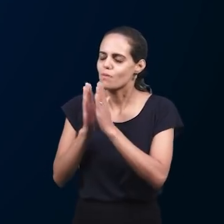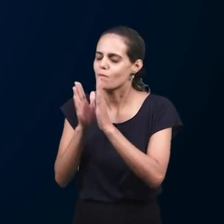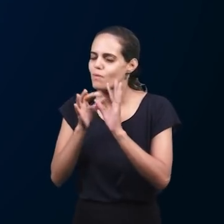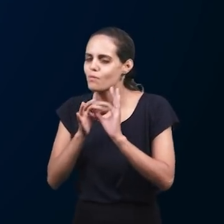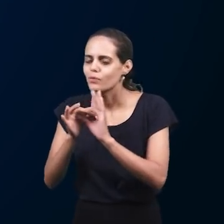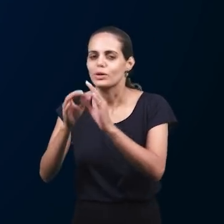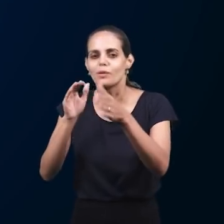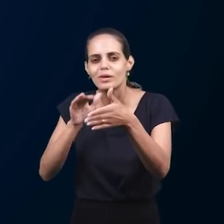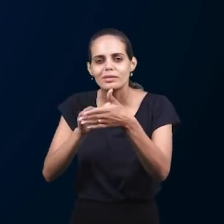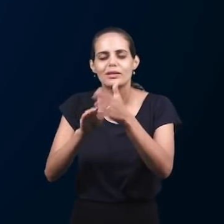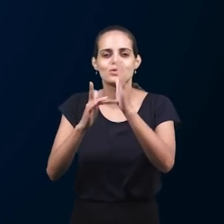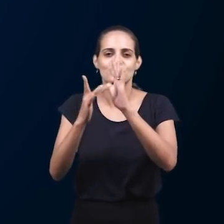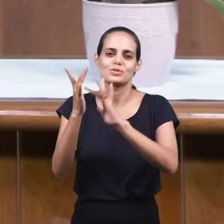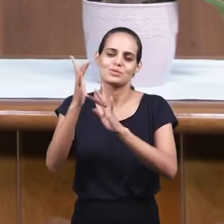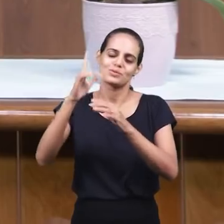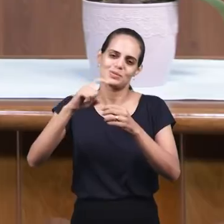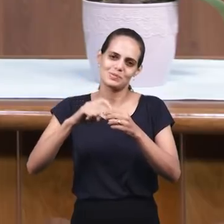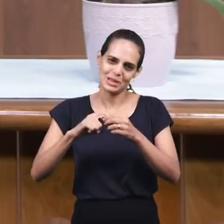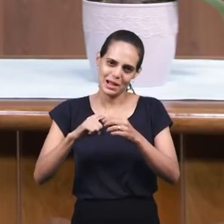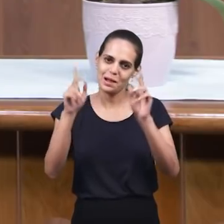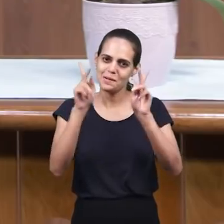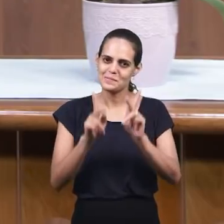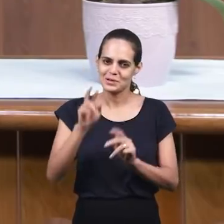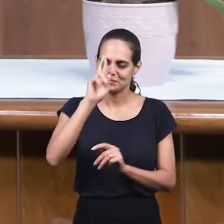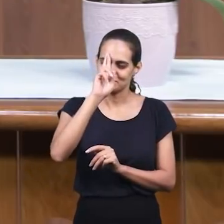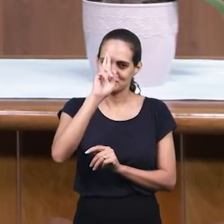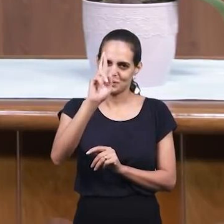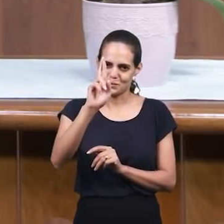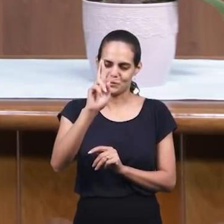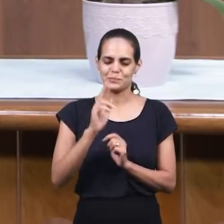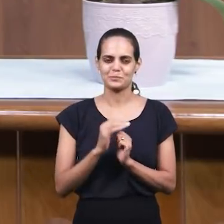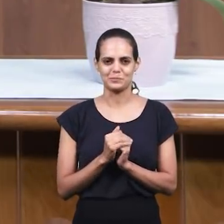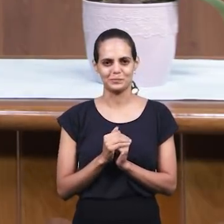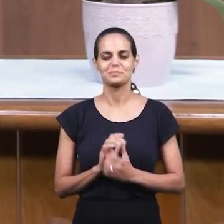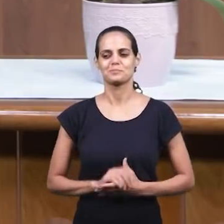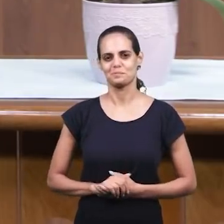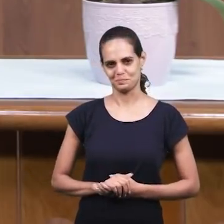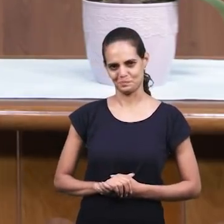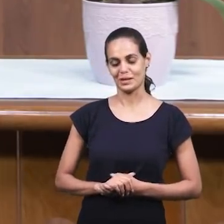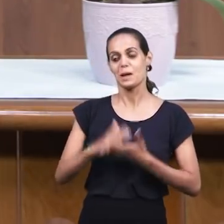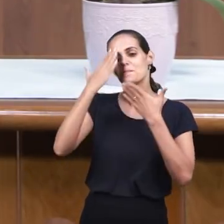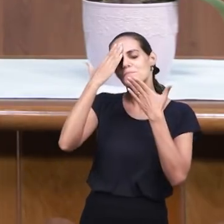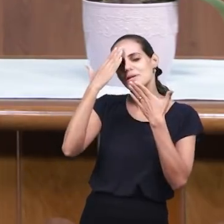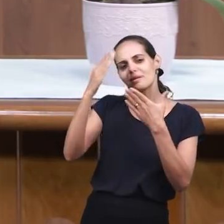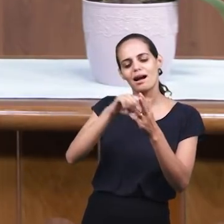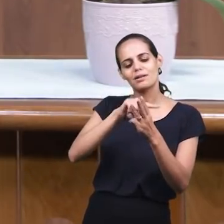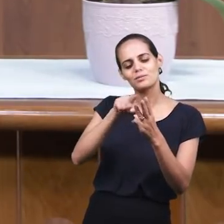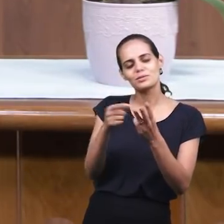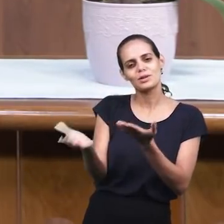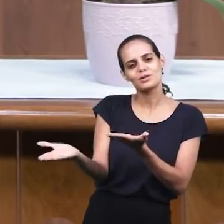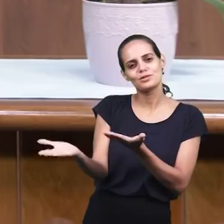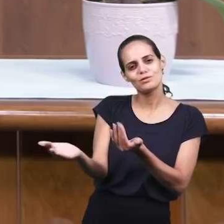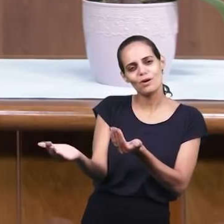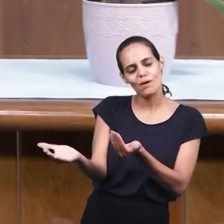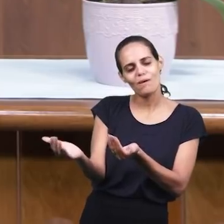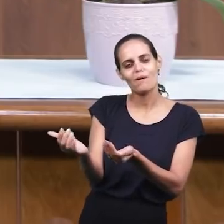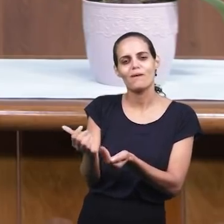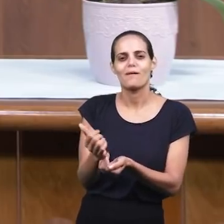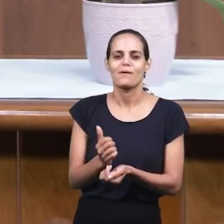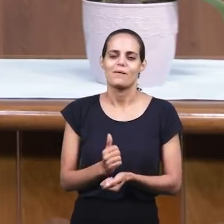voltar. A paz do Senhor. Glória a Jesus, louvado seja o nome do Senhor. Obrigado aos irmãos, a Vitória, o Egídio, a